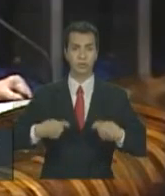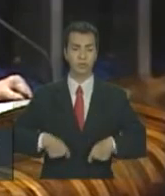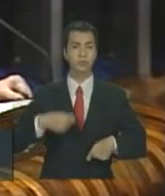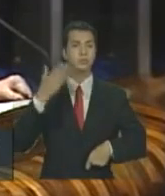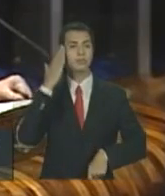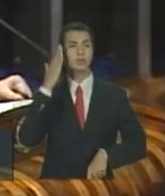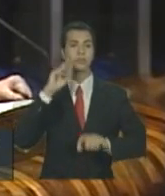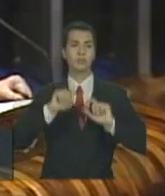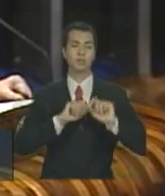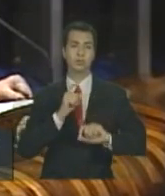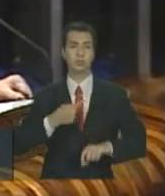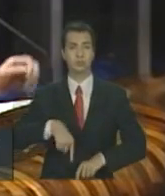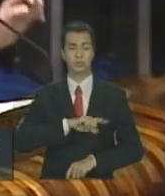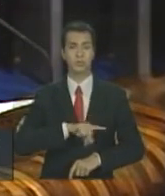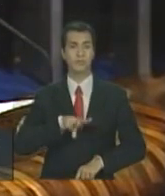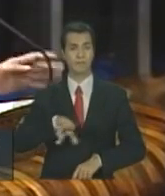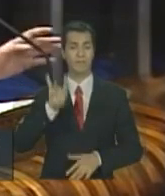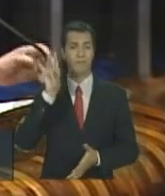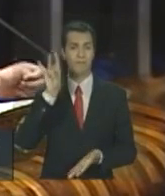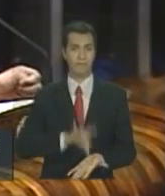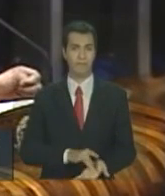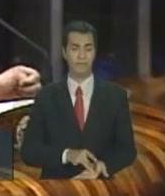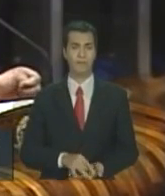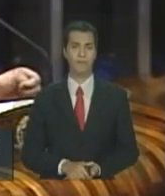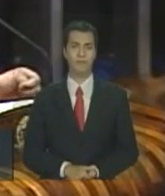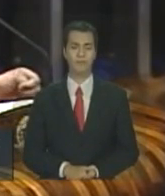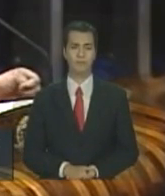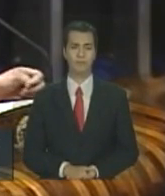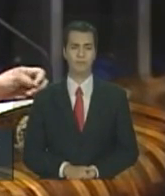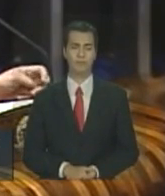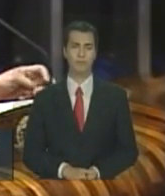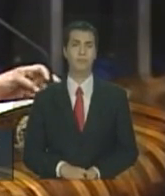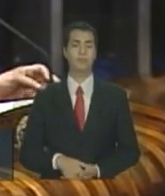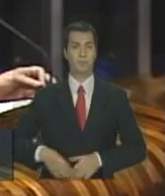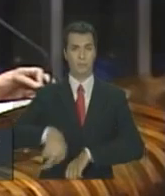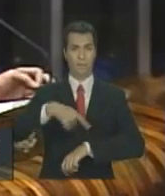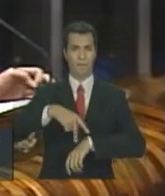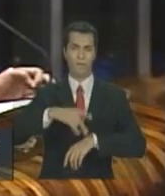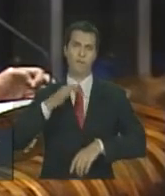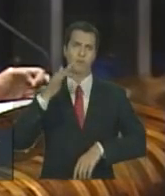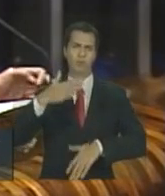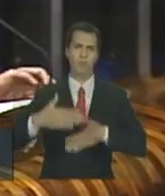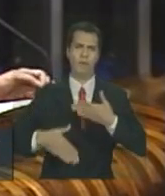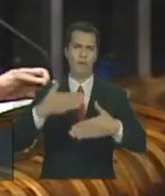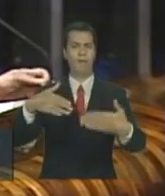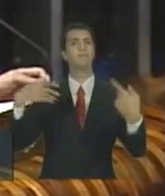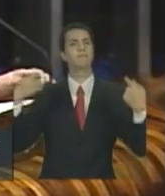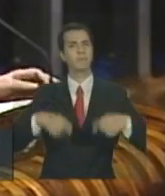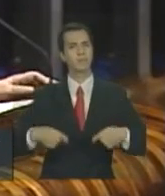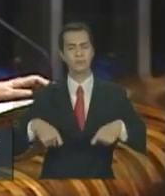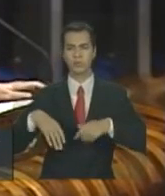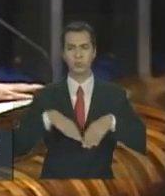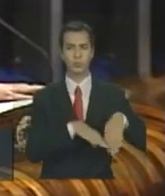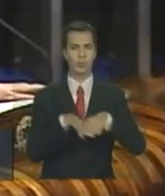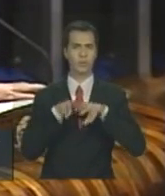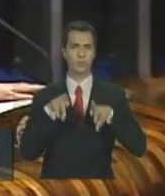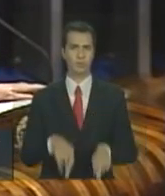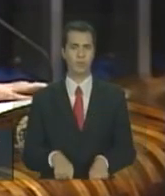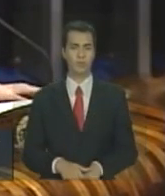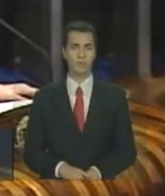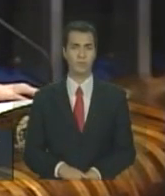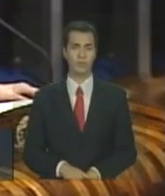saber que nós só seremos, de fato, eu sempre repito isso, uma nação desenvolvida se isso ocorrer. Nós não seremos